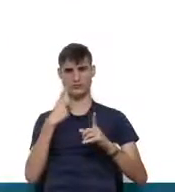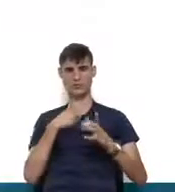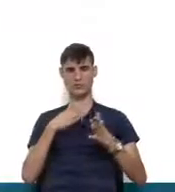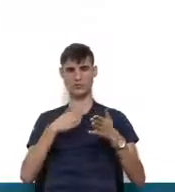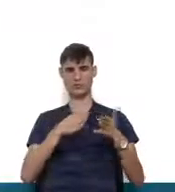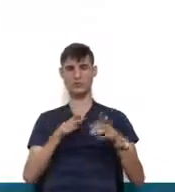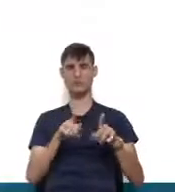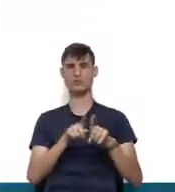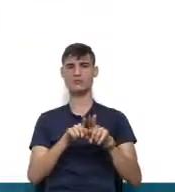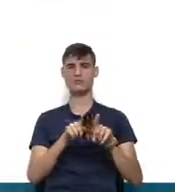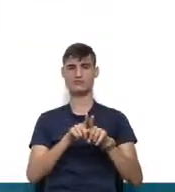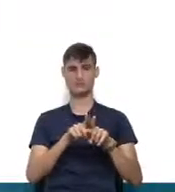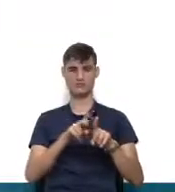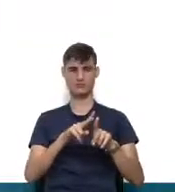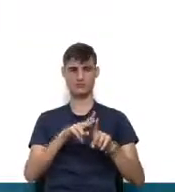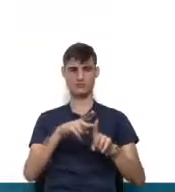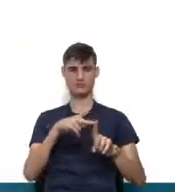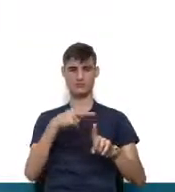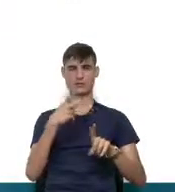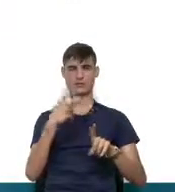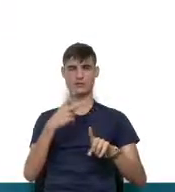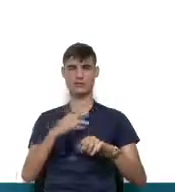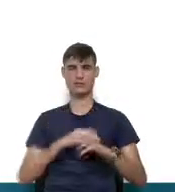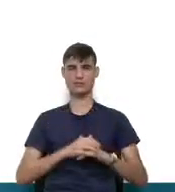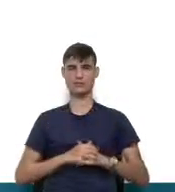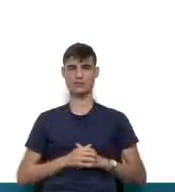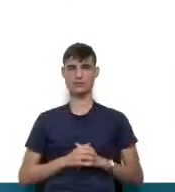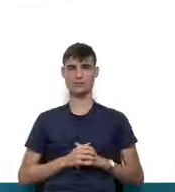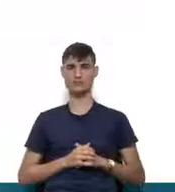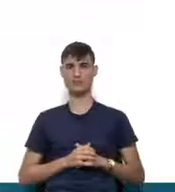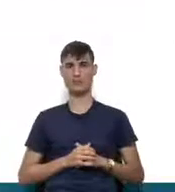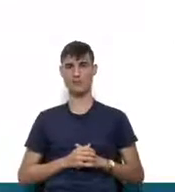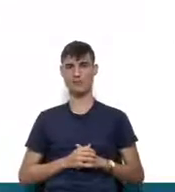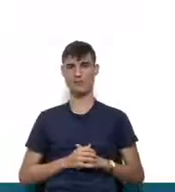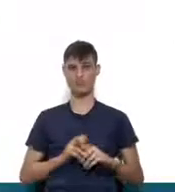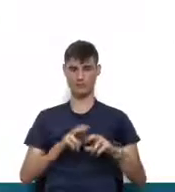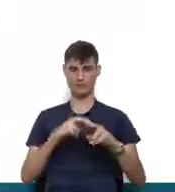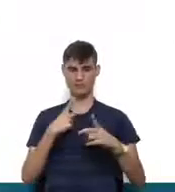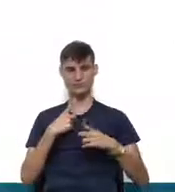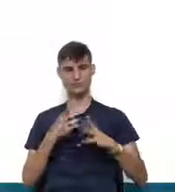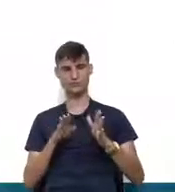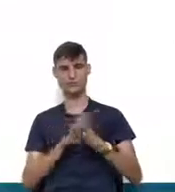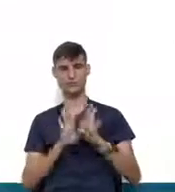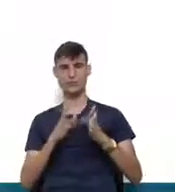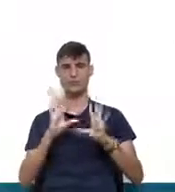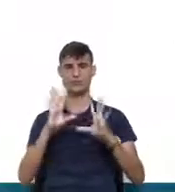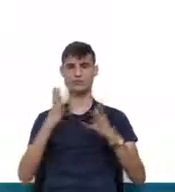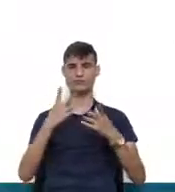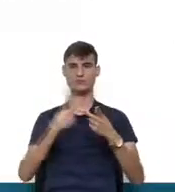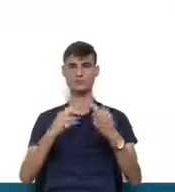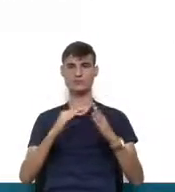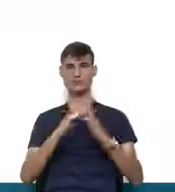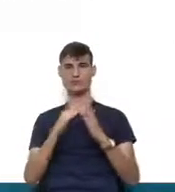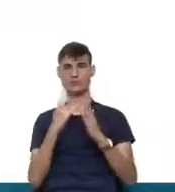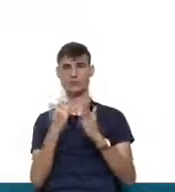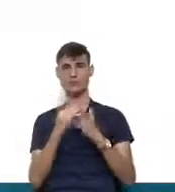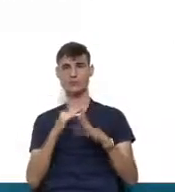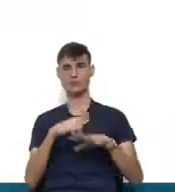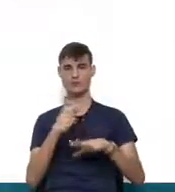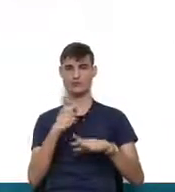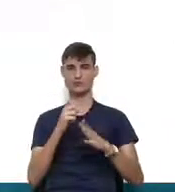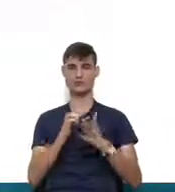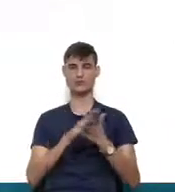corrente também será duplicada. Então, aqui nós chegamos e resolvemos mais